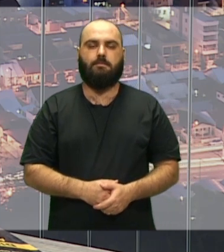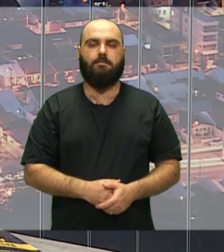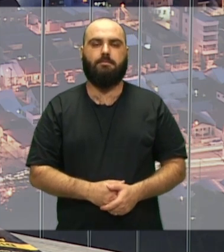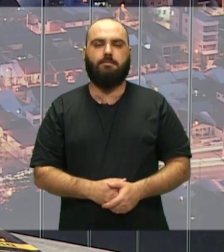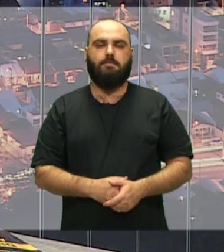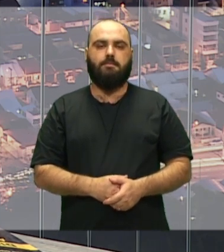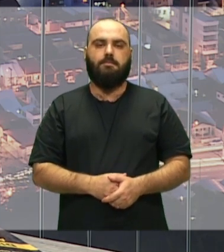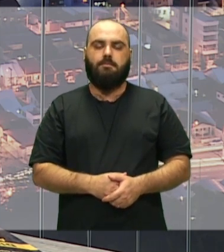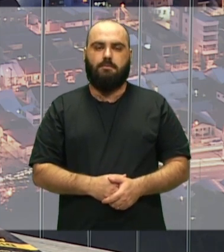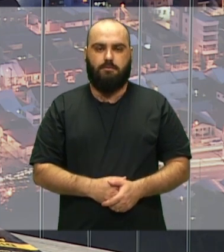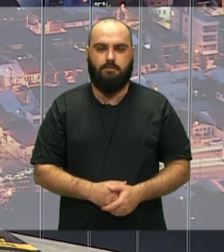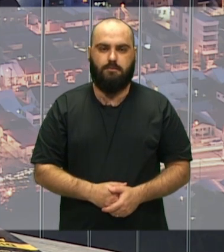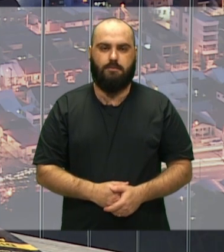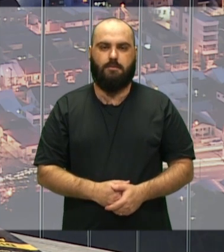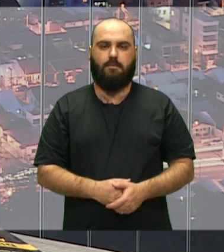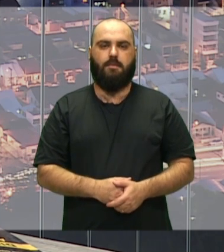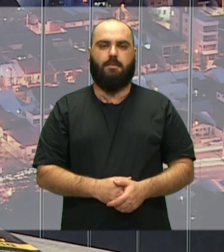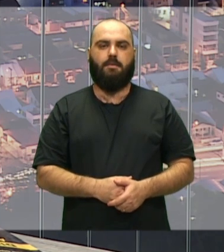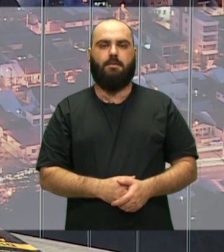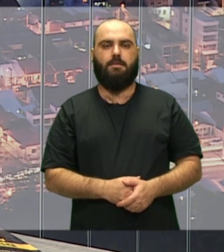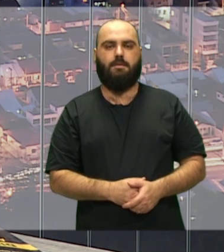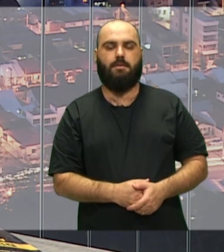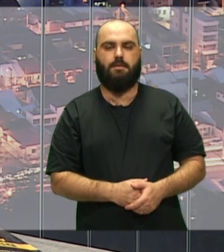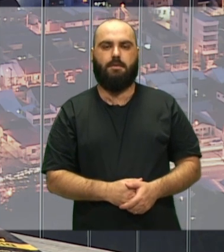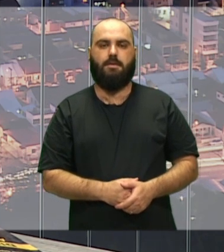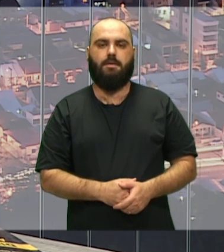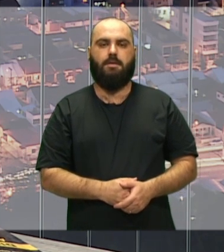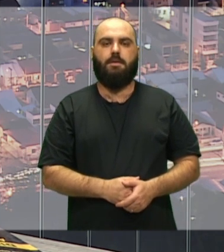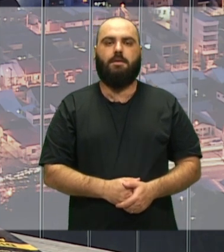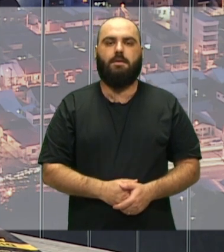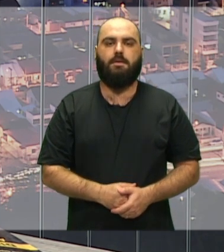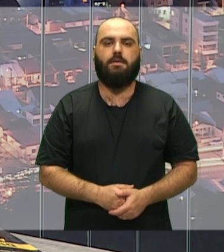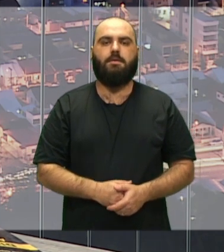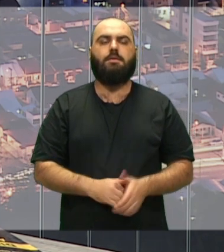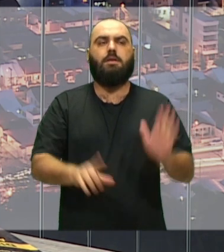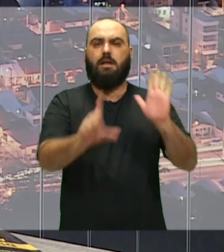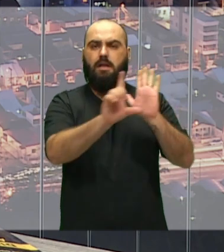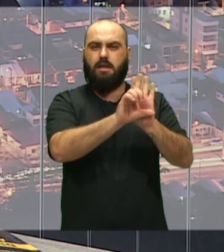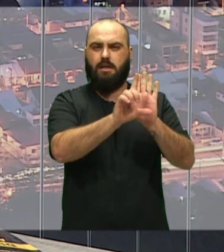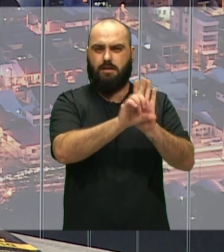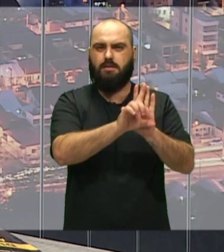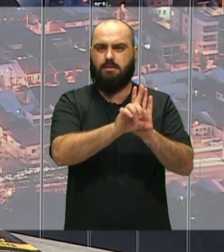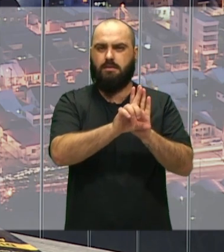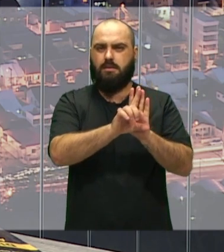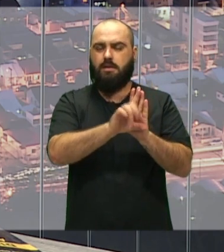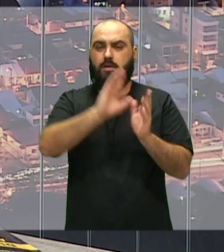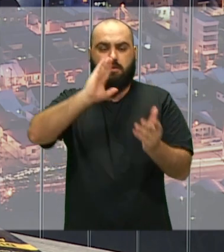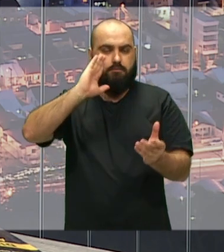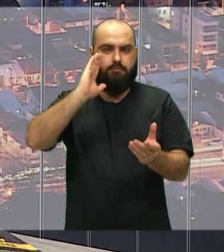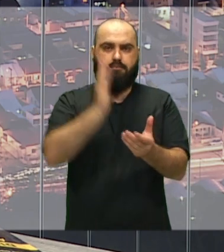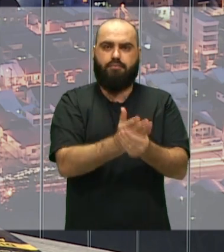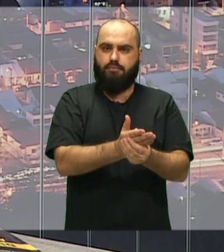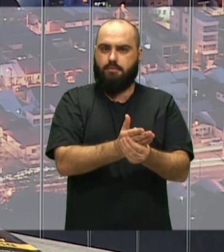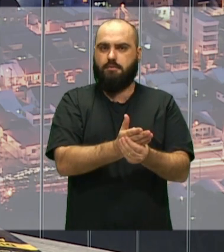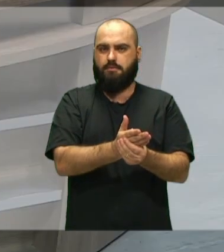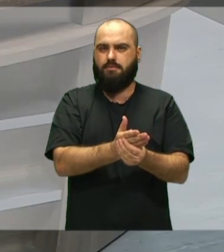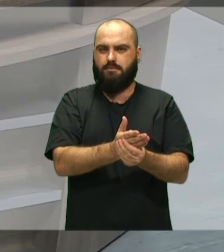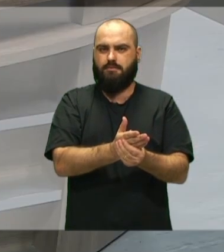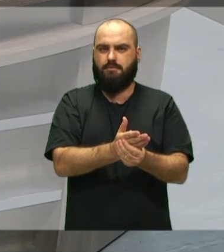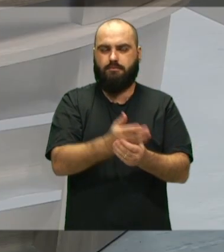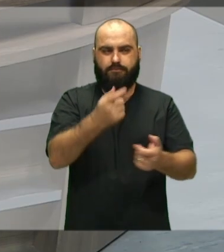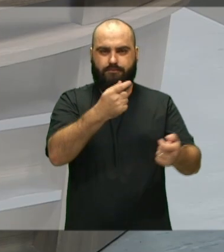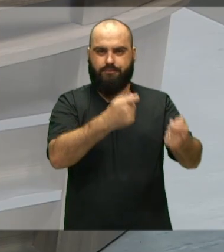mudanças, as alterações que houve na lei de improbidade administrativa. Por quê? A gente está em ano de eleição,